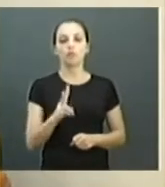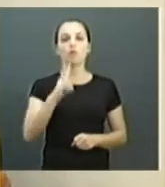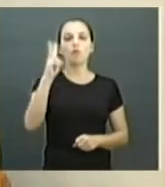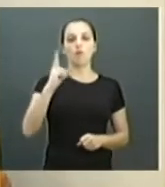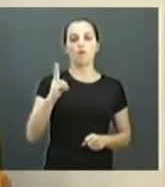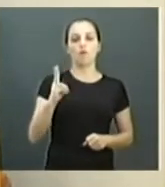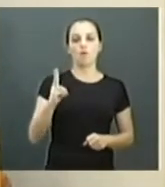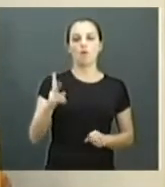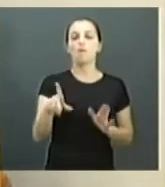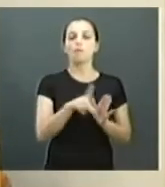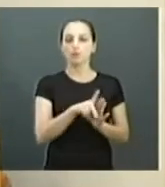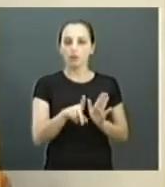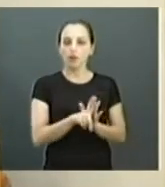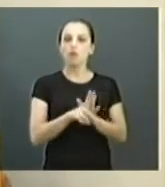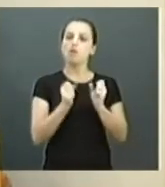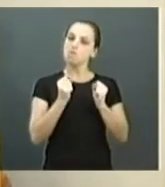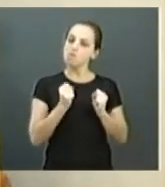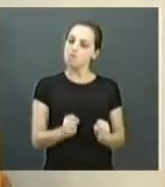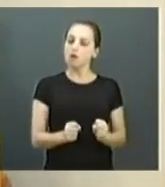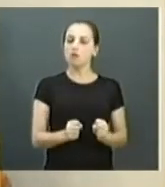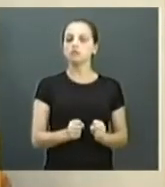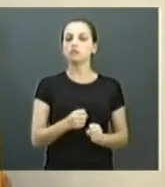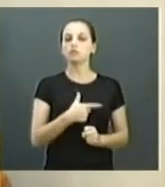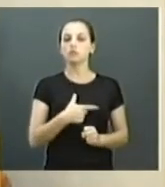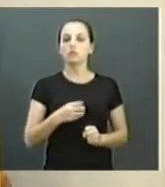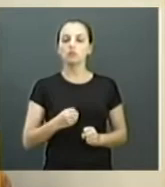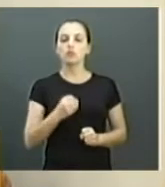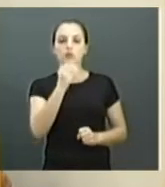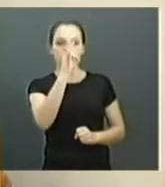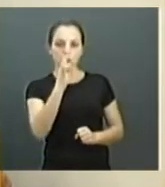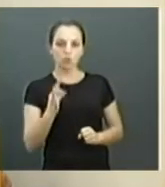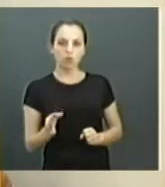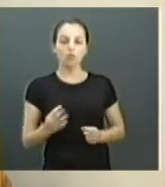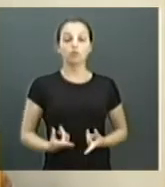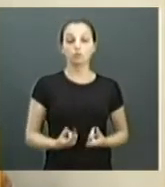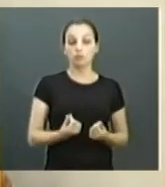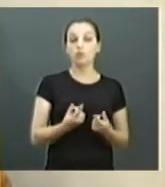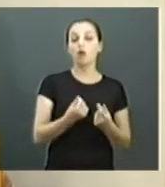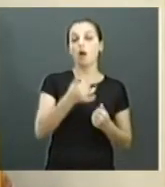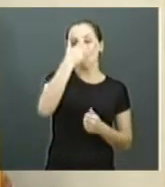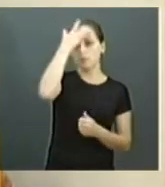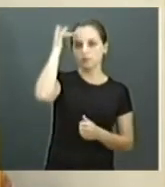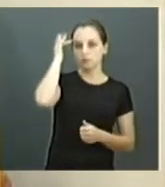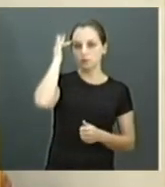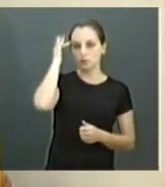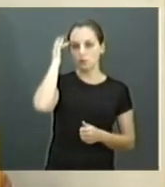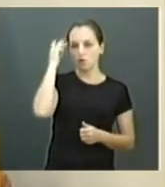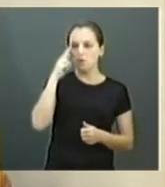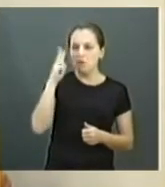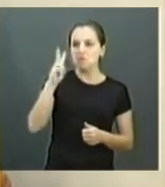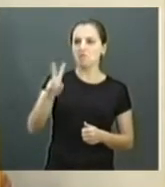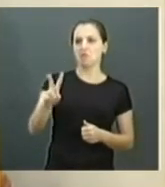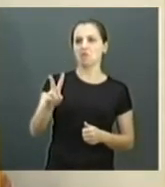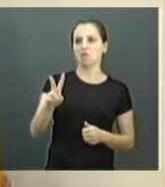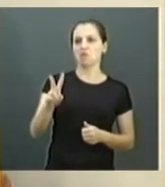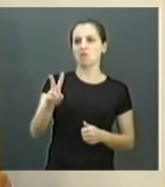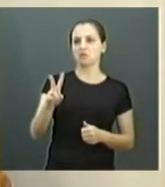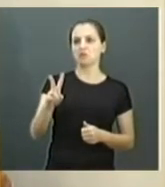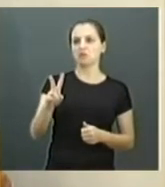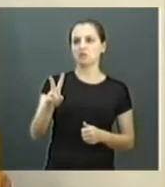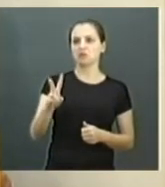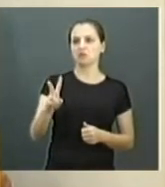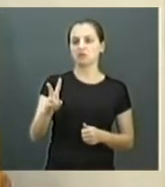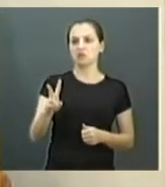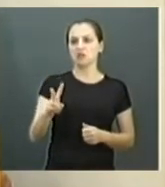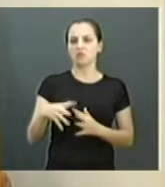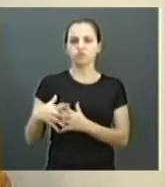dar, e pode dar, quase 20% ou mais de ganho real para o servidor. E aí eu vejo o caos que